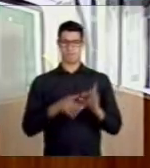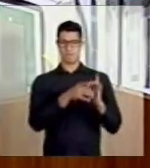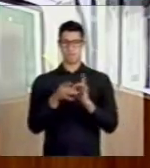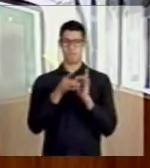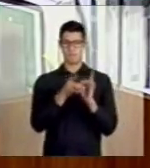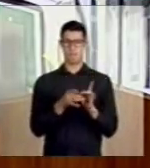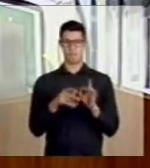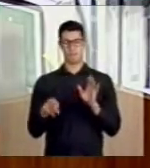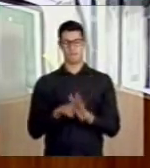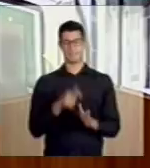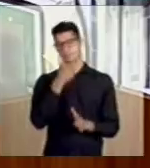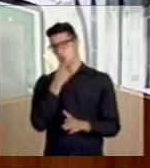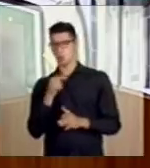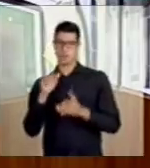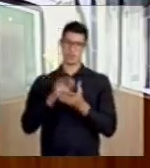civil homoafetiva,